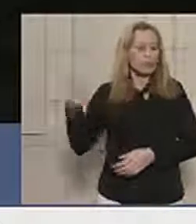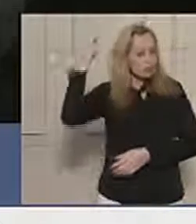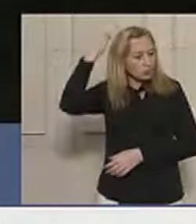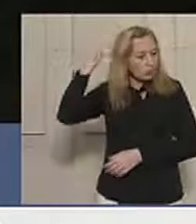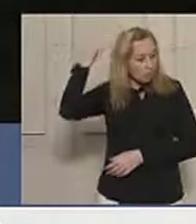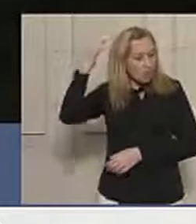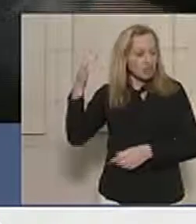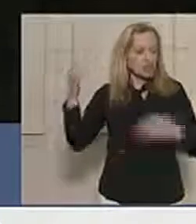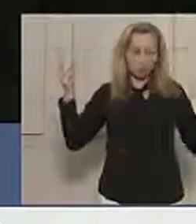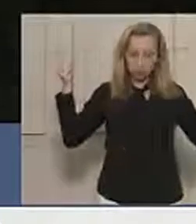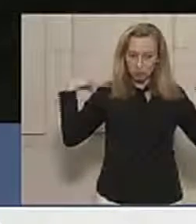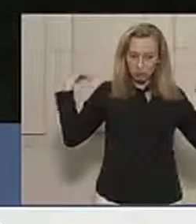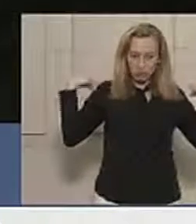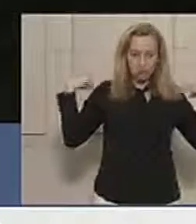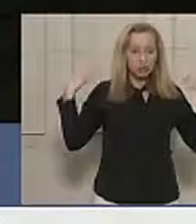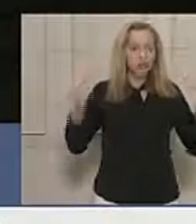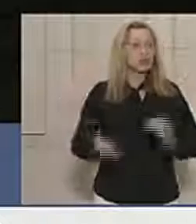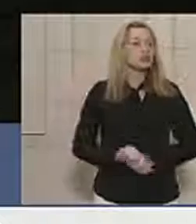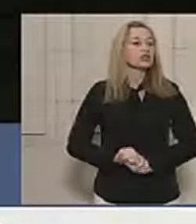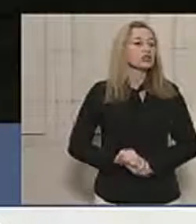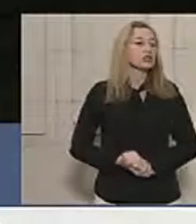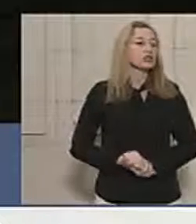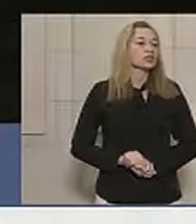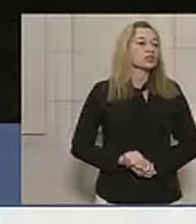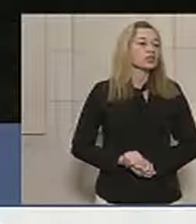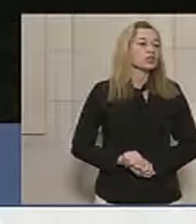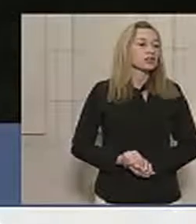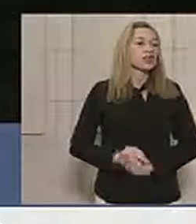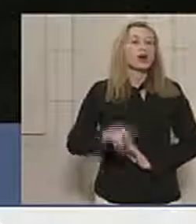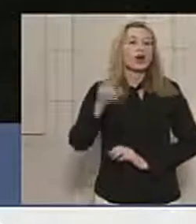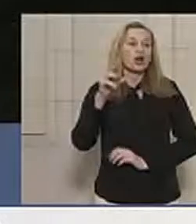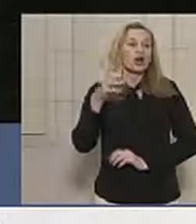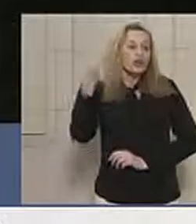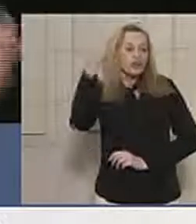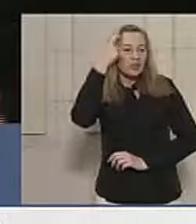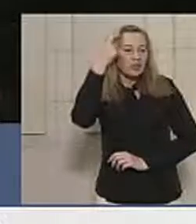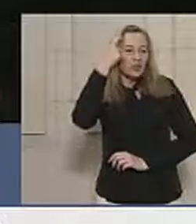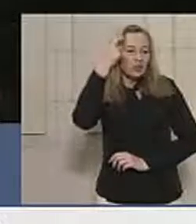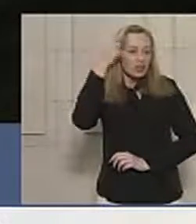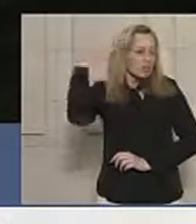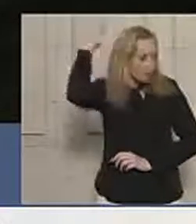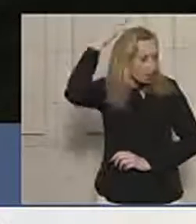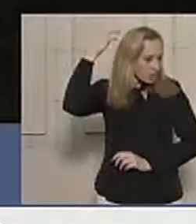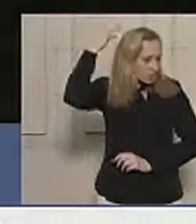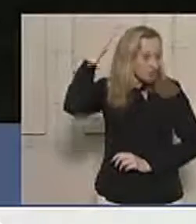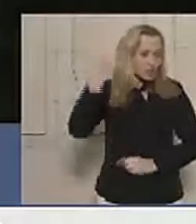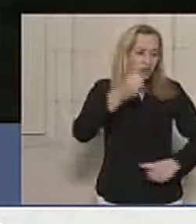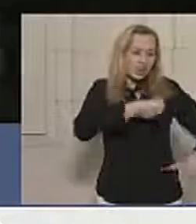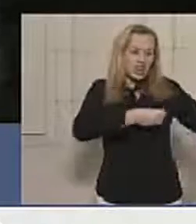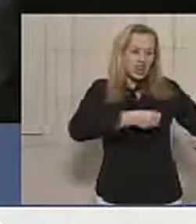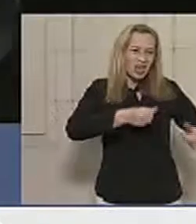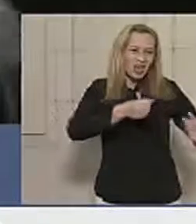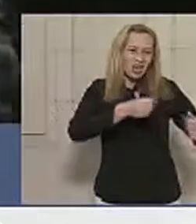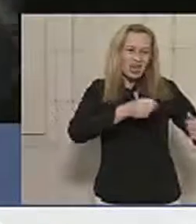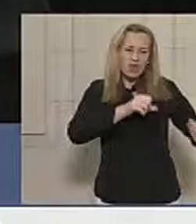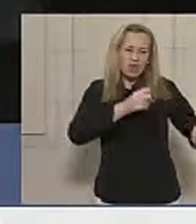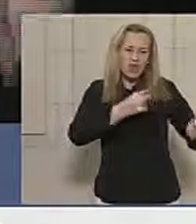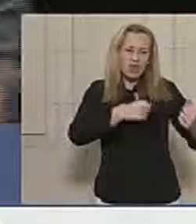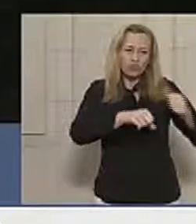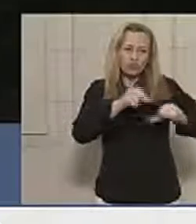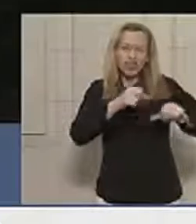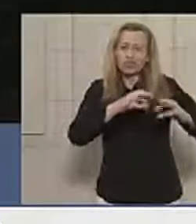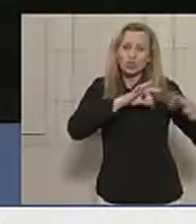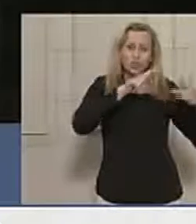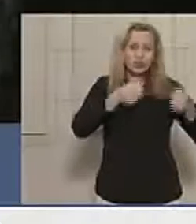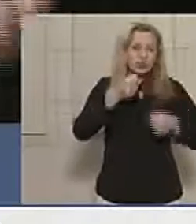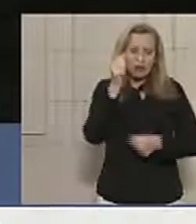Anderson. Ainda temos demonstrações de hostilidade para com a memória de Marielle. Então, um contraste absurdo. Então, que a gente, nos